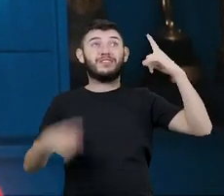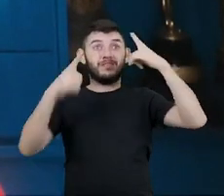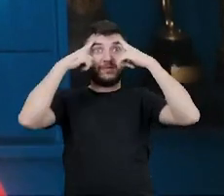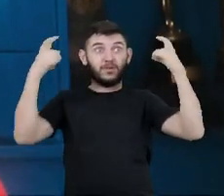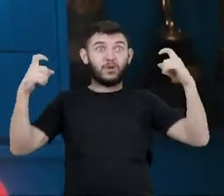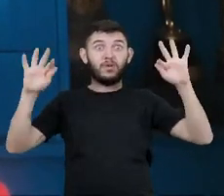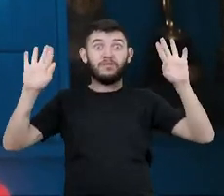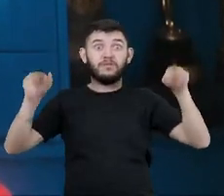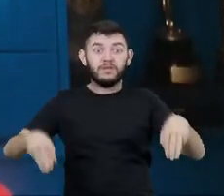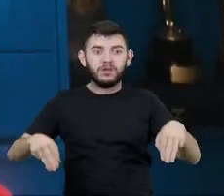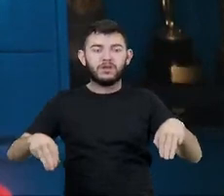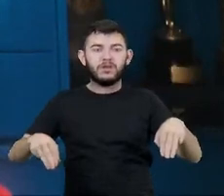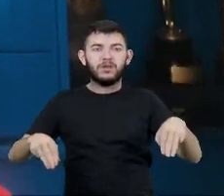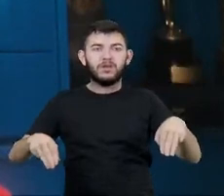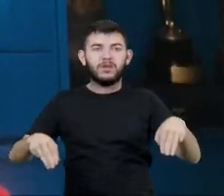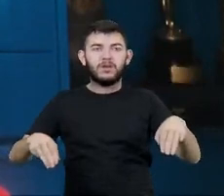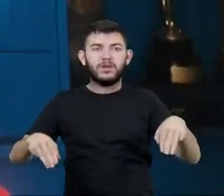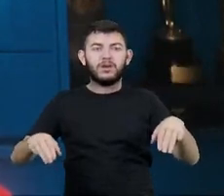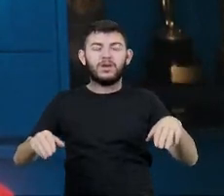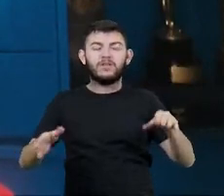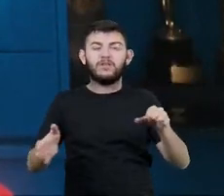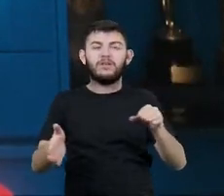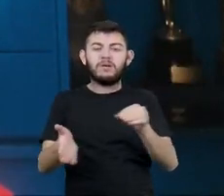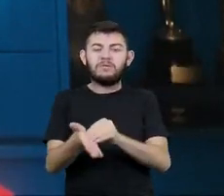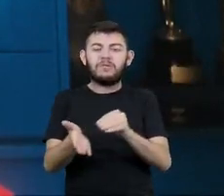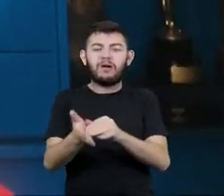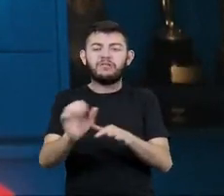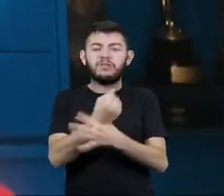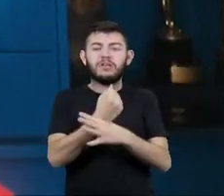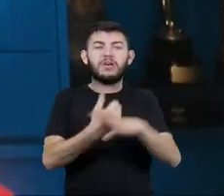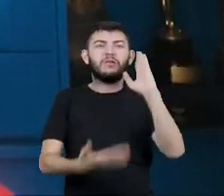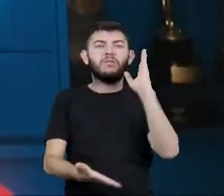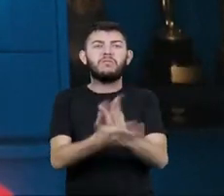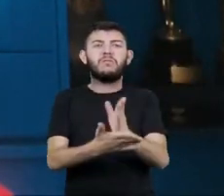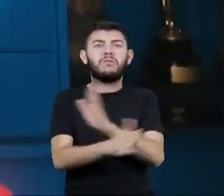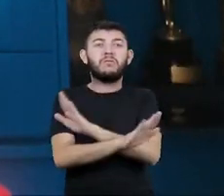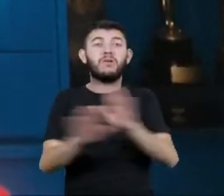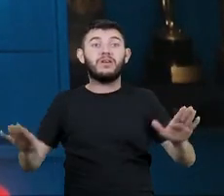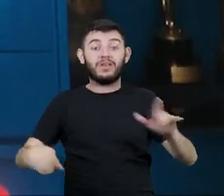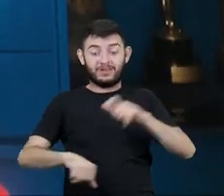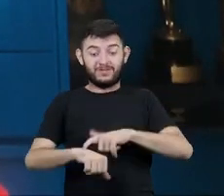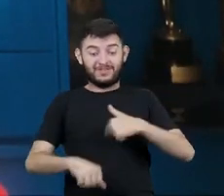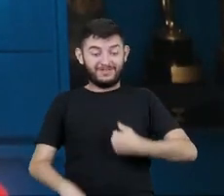insegurança, enquanto existir a vida, há de haver esperança.